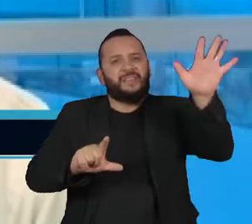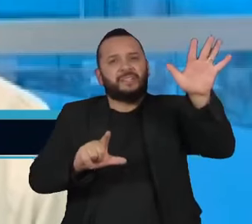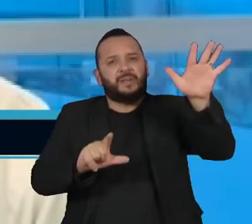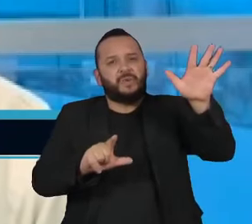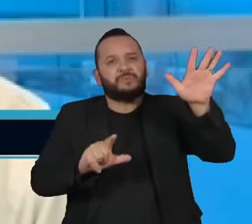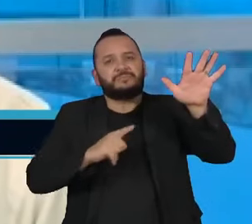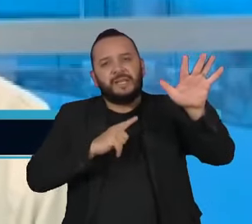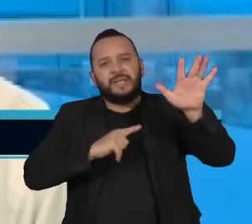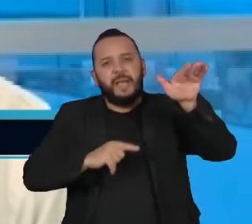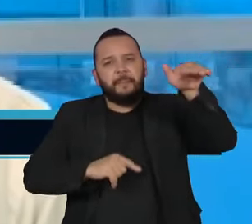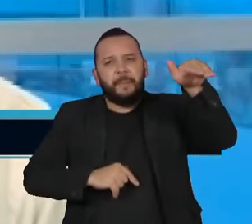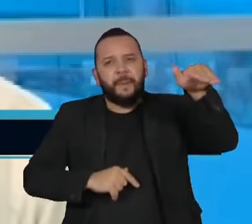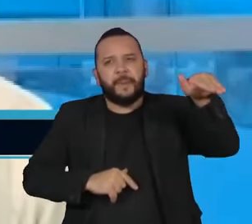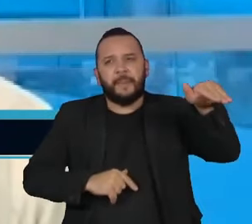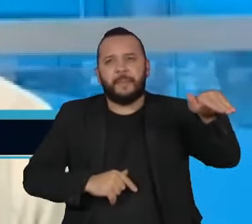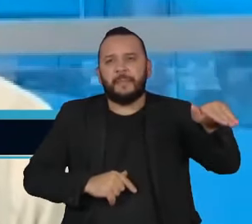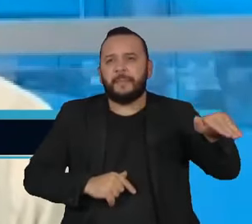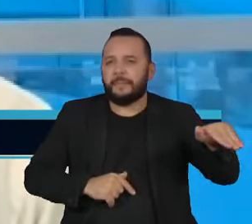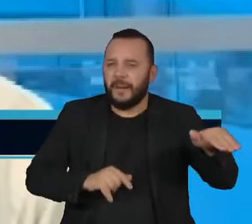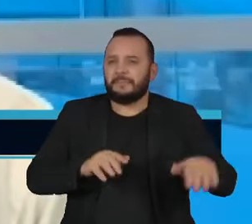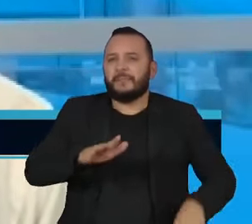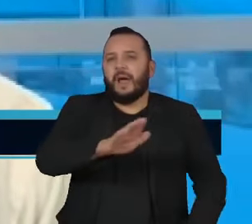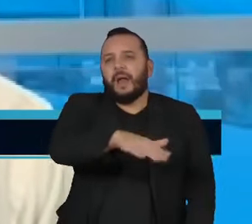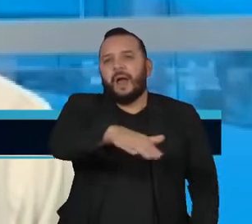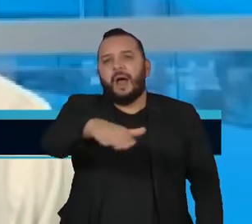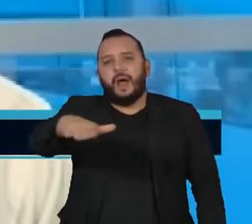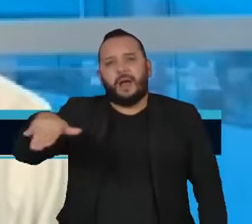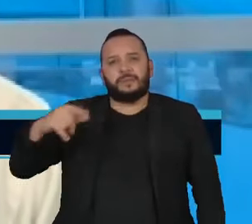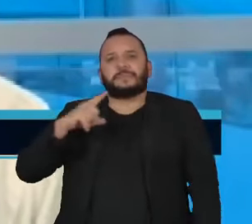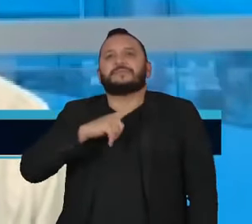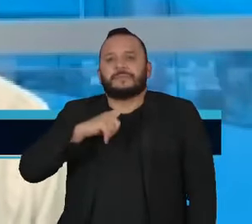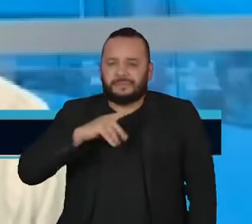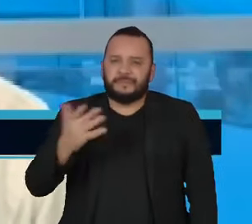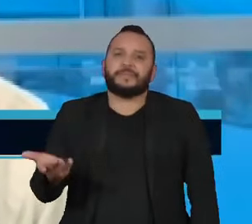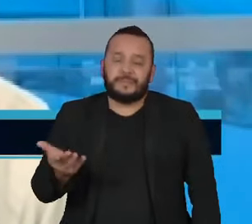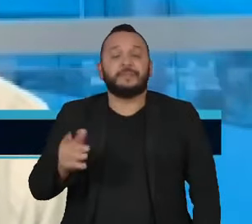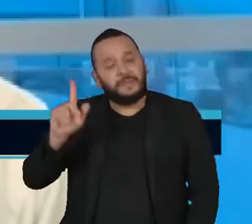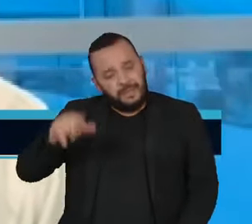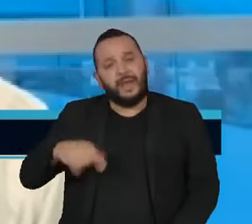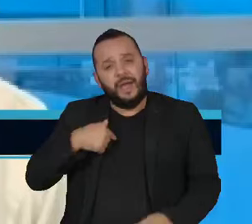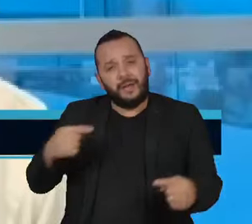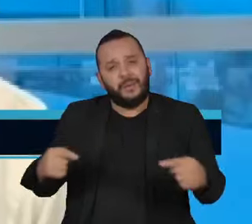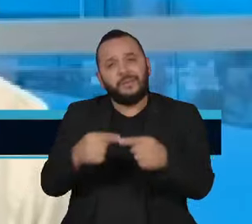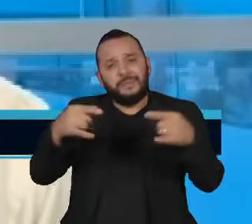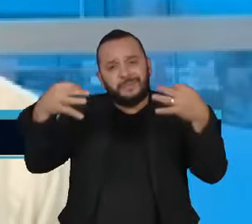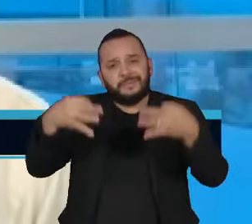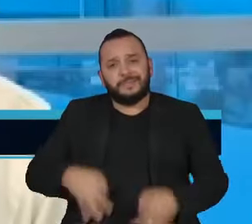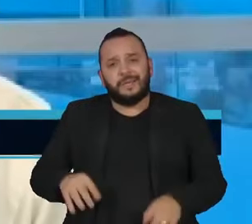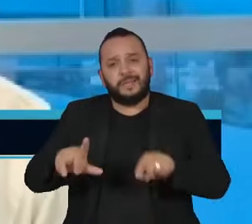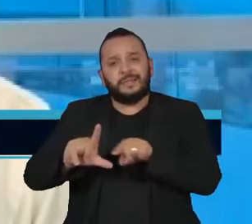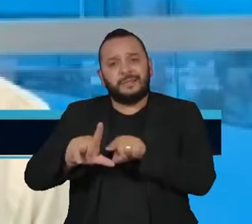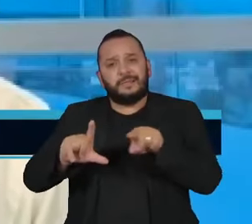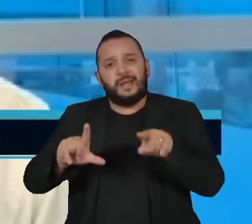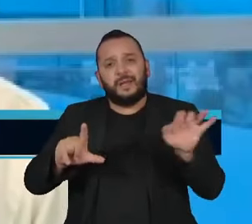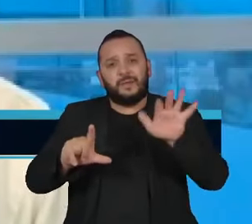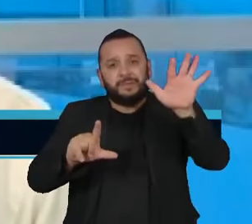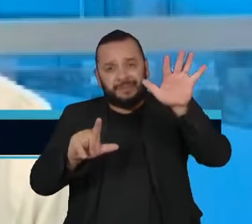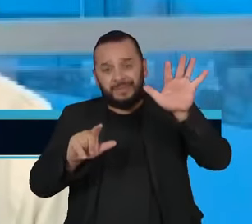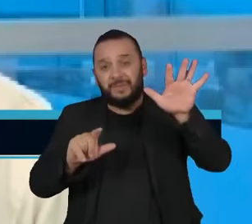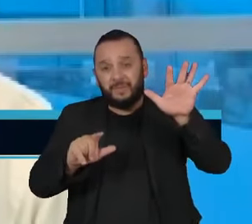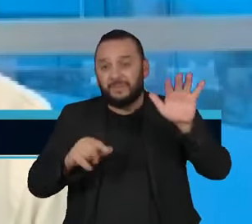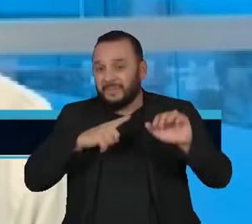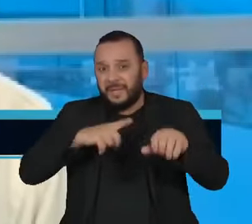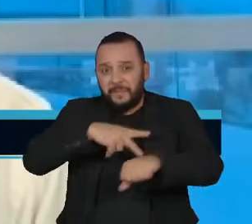mais convergindo ela para o nível que é o desejável, que é uma inflação nos países